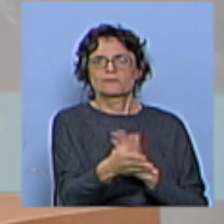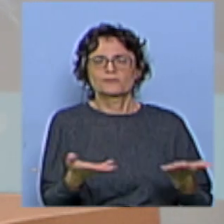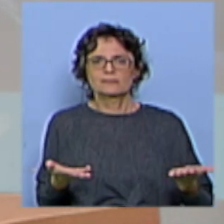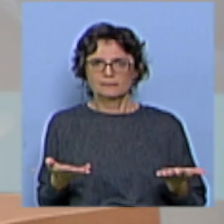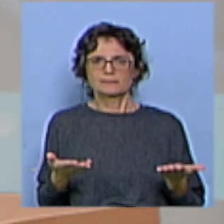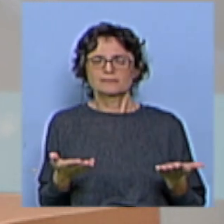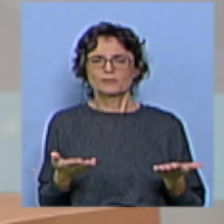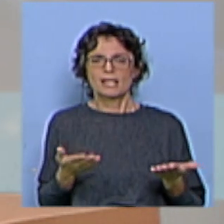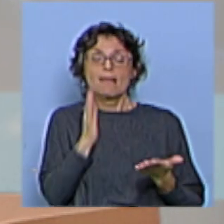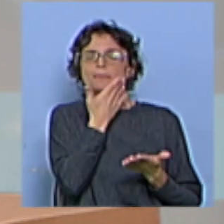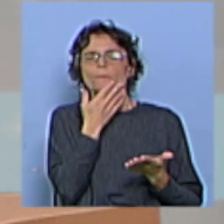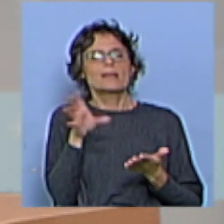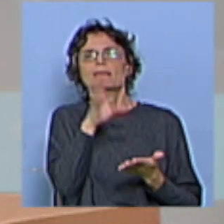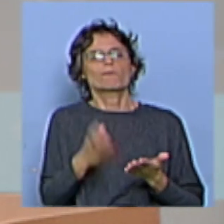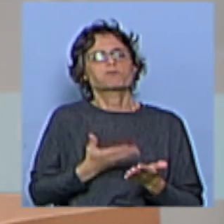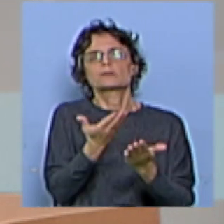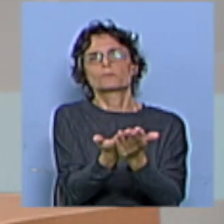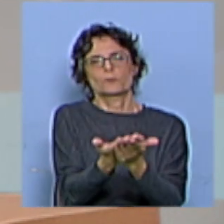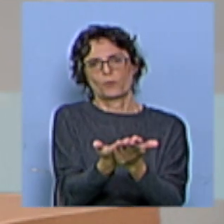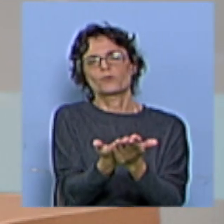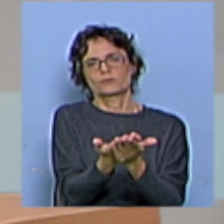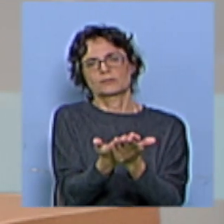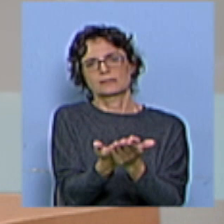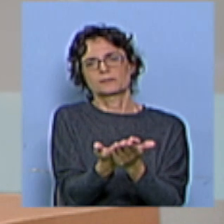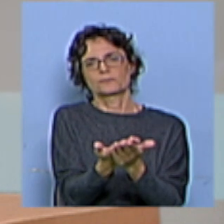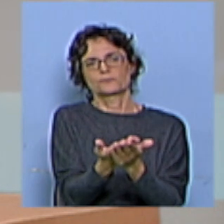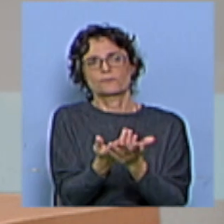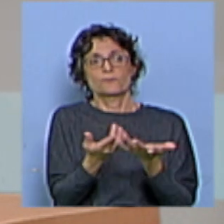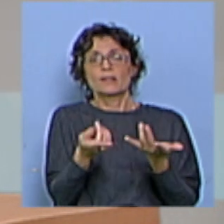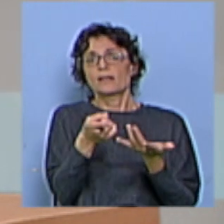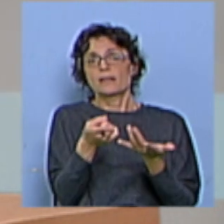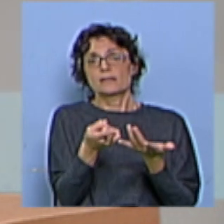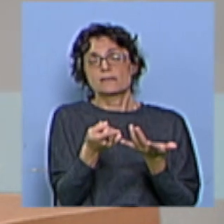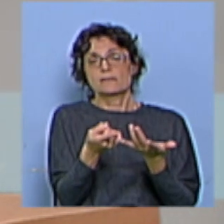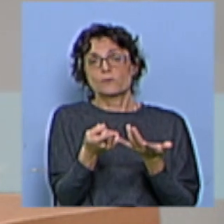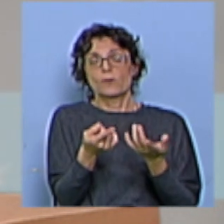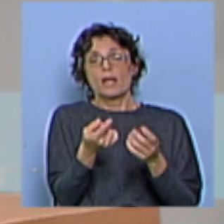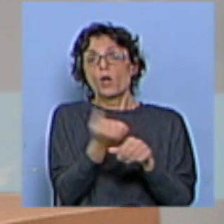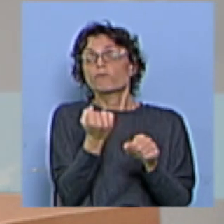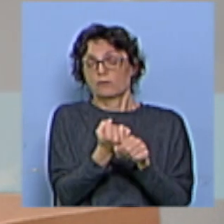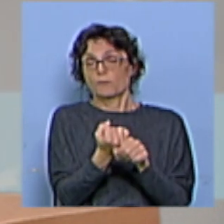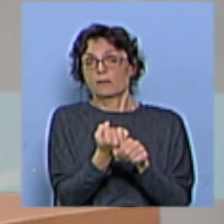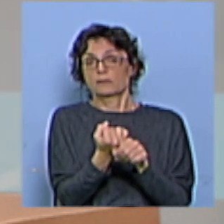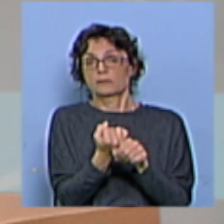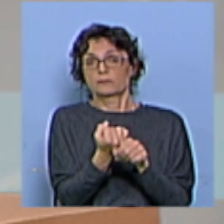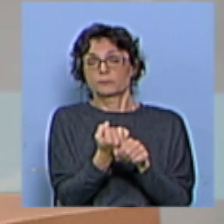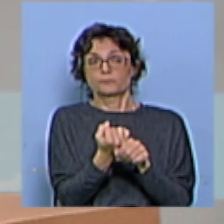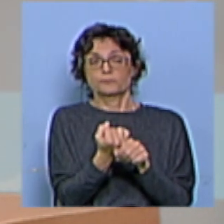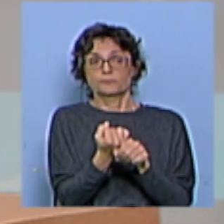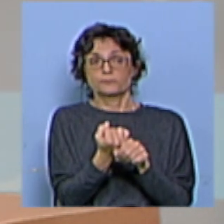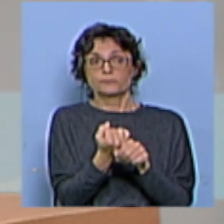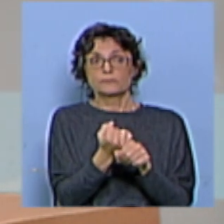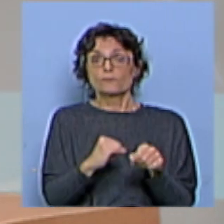que a comunidade, que os visitantes, sejam eles nacionais ou internacionais, fazem daquilo que temos para mostrar de alguma forma. E,